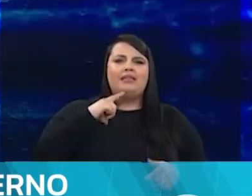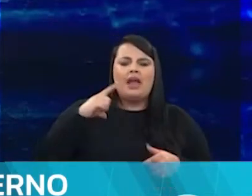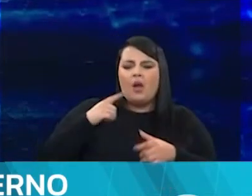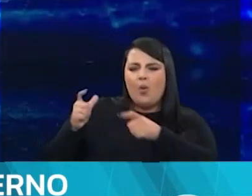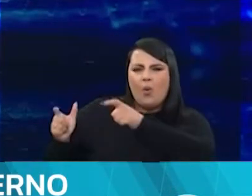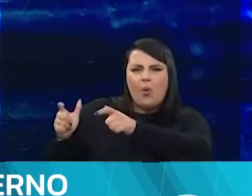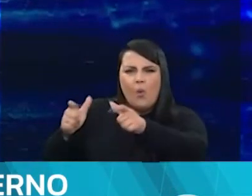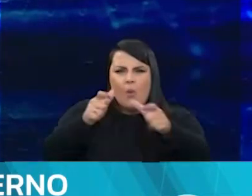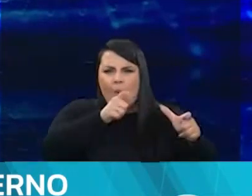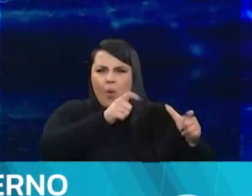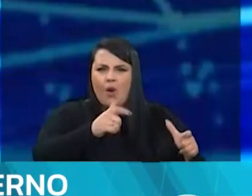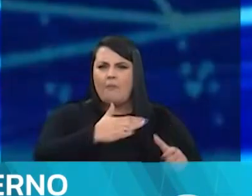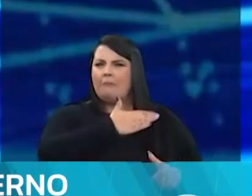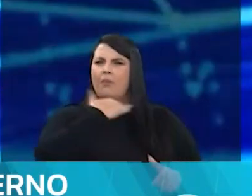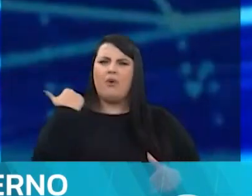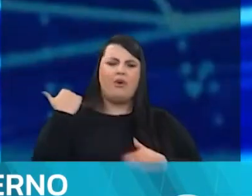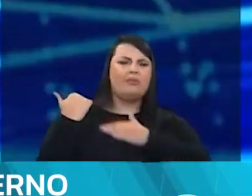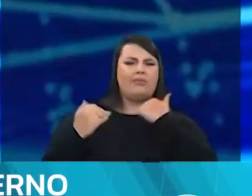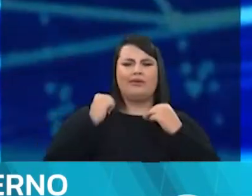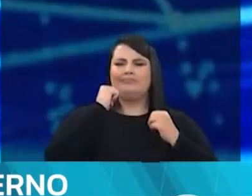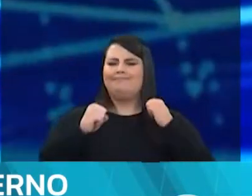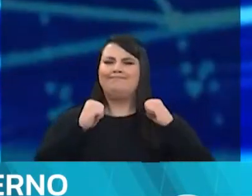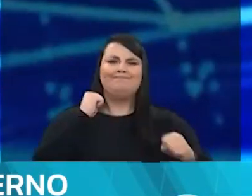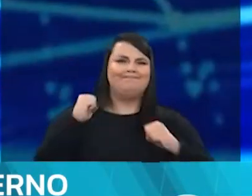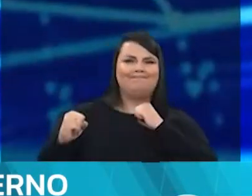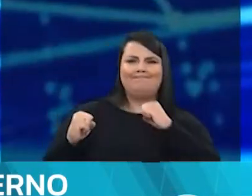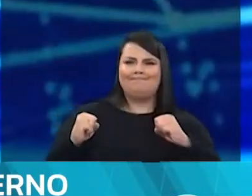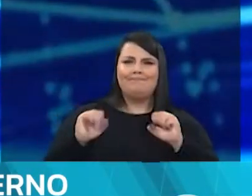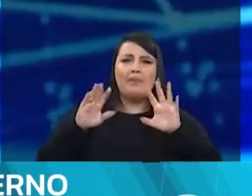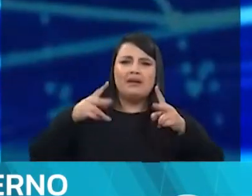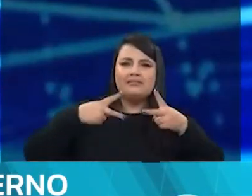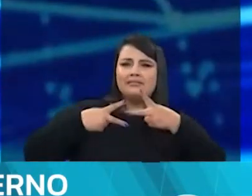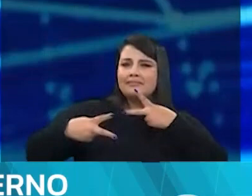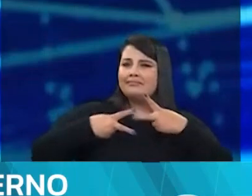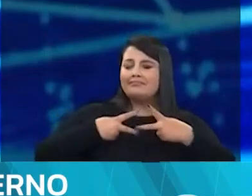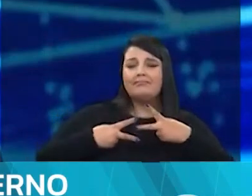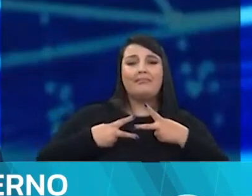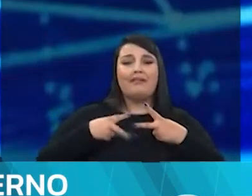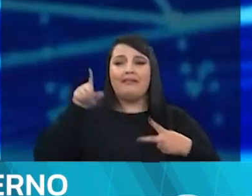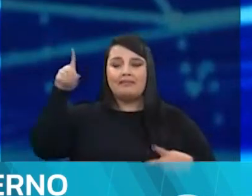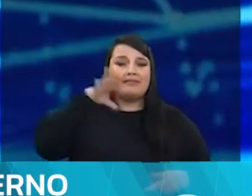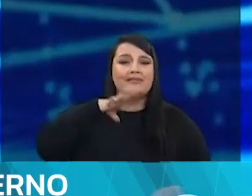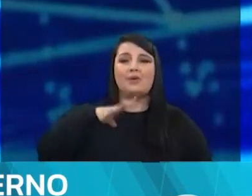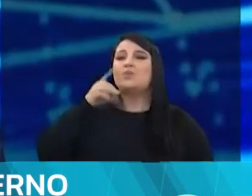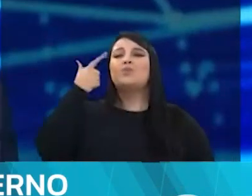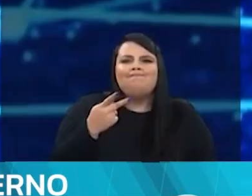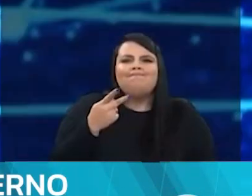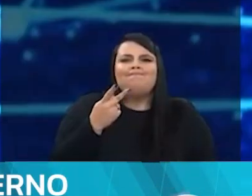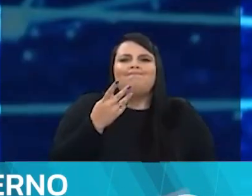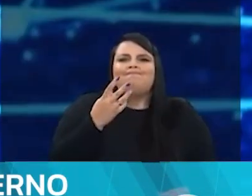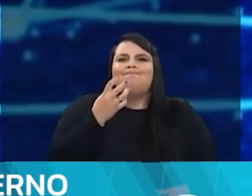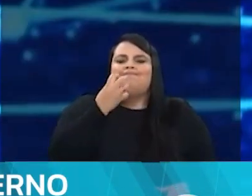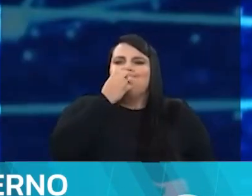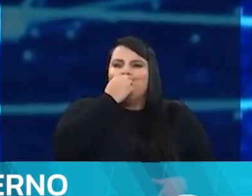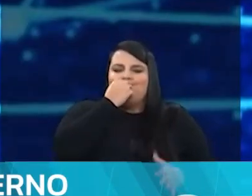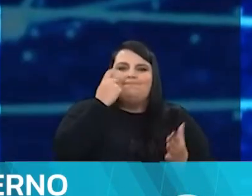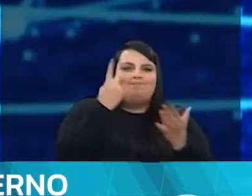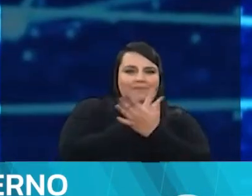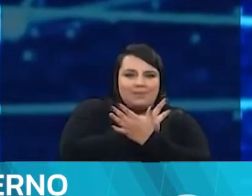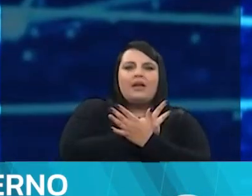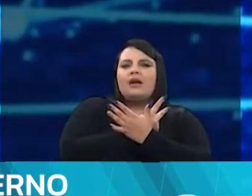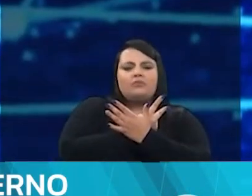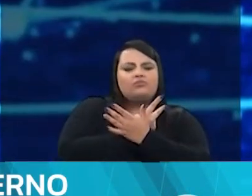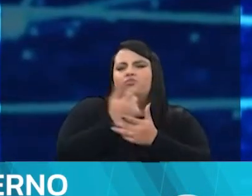programa, Tarcísio e Haddad debateram declarações dos presidenciáveis, como uma de Lula, criticando a aproximação de Bolsonaro com